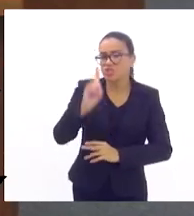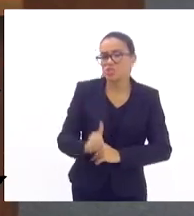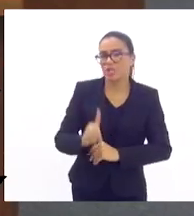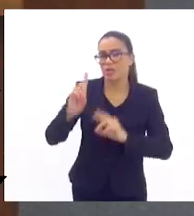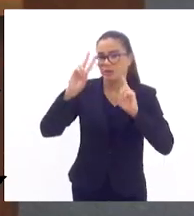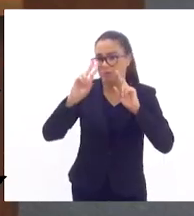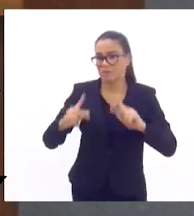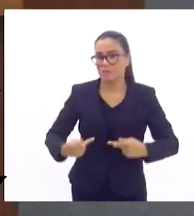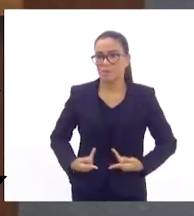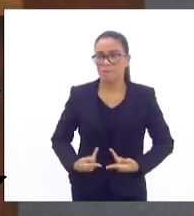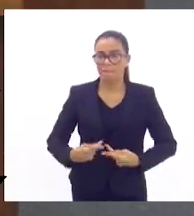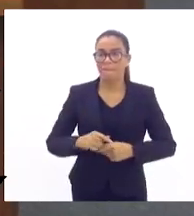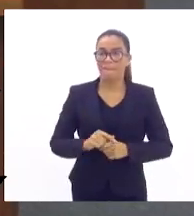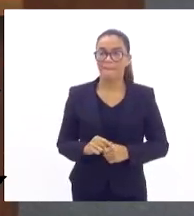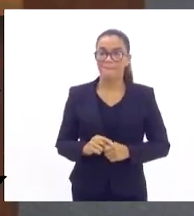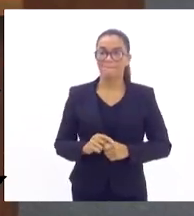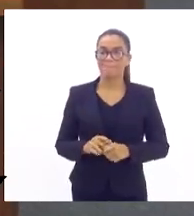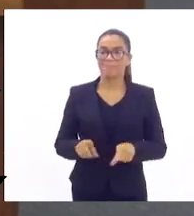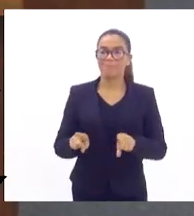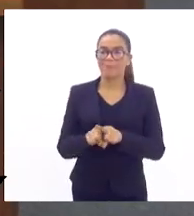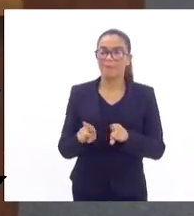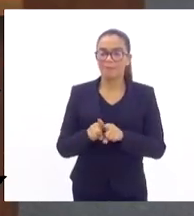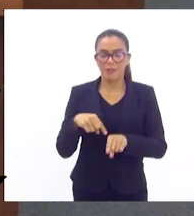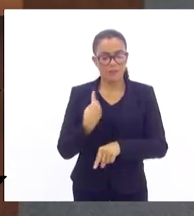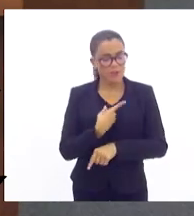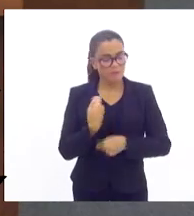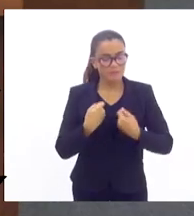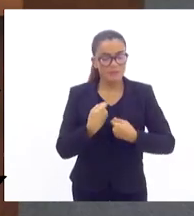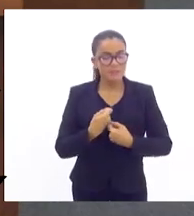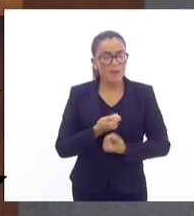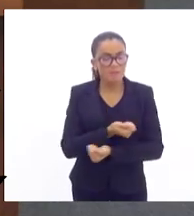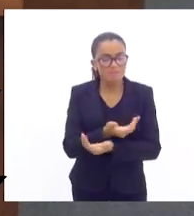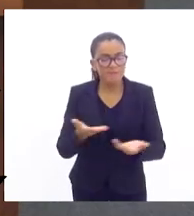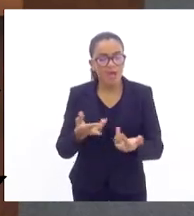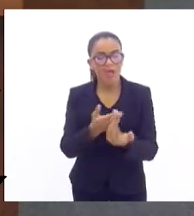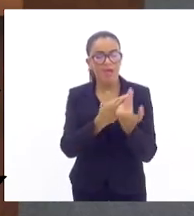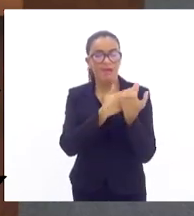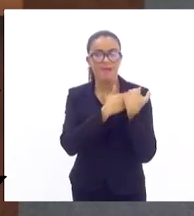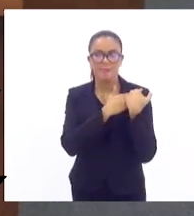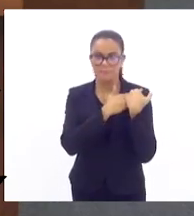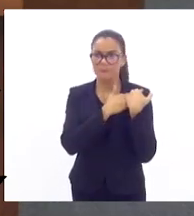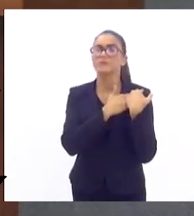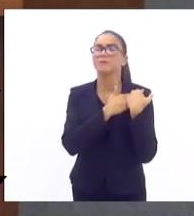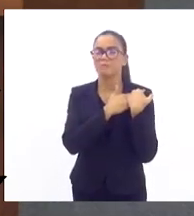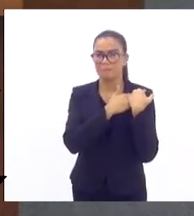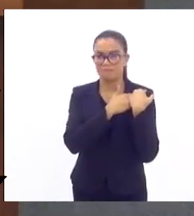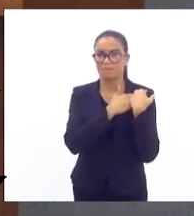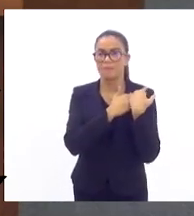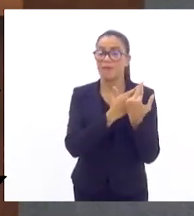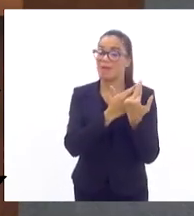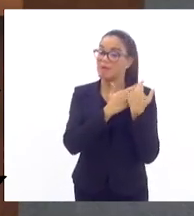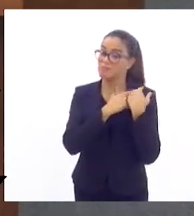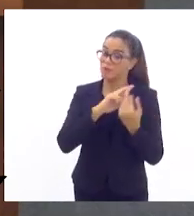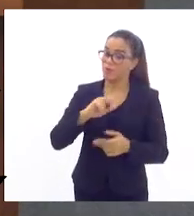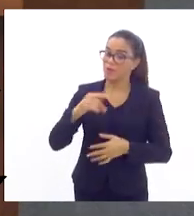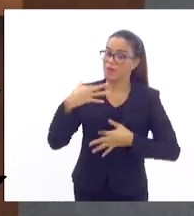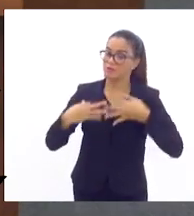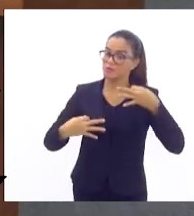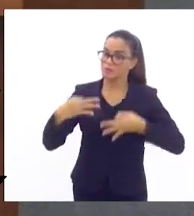que caminhar para a responsabilização desse processo. Responsabilização não é